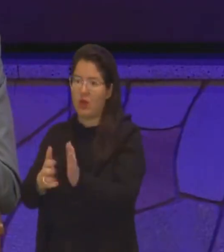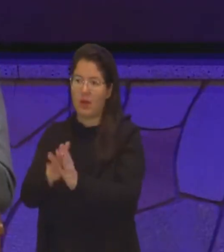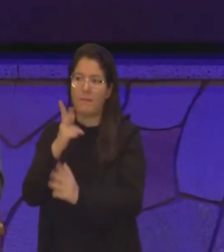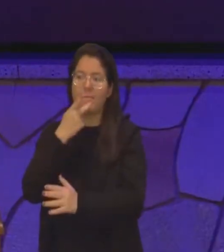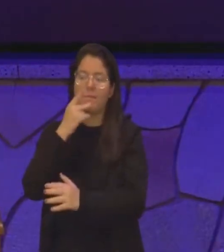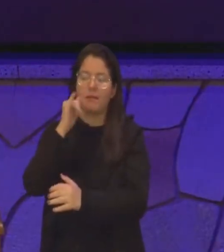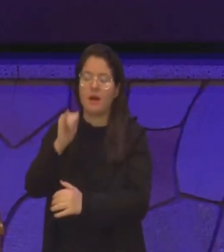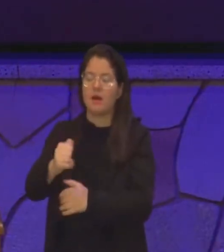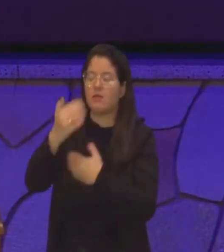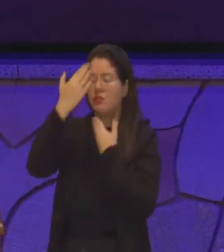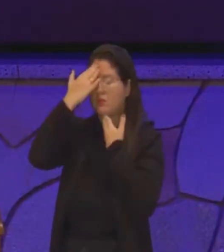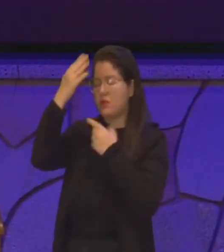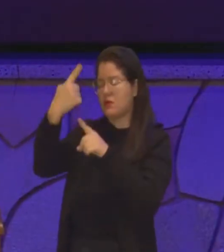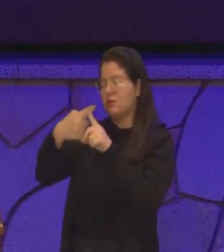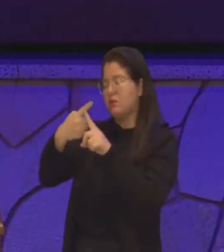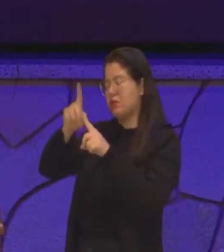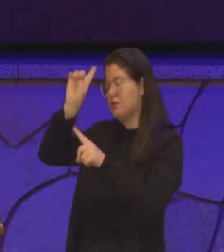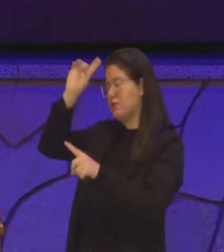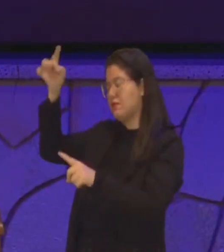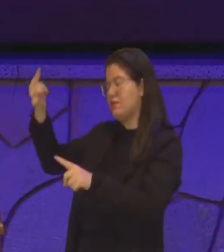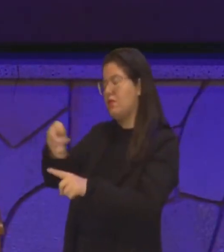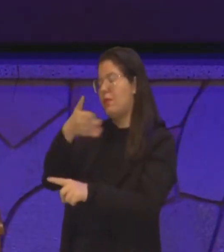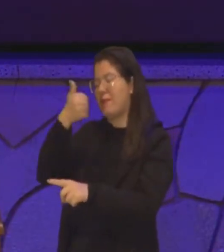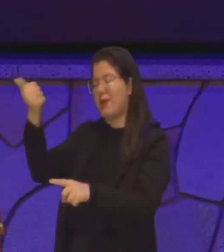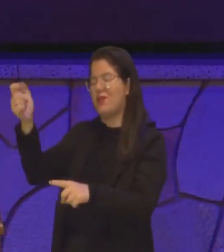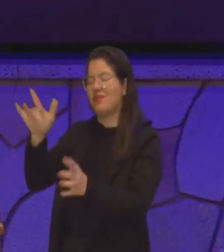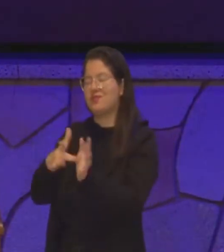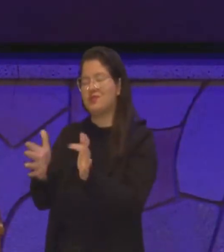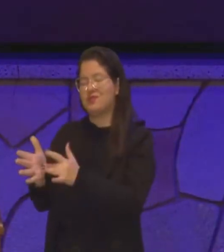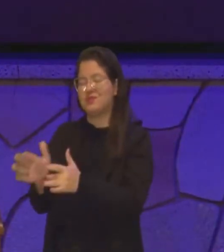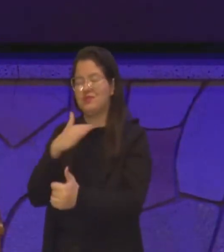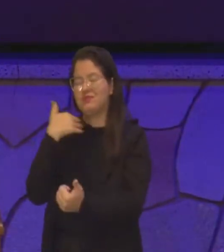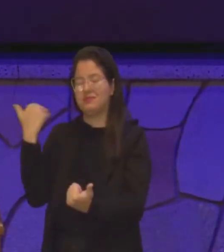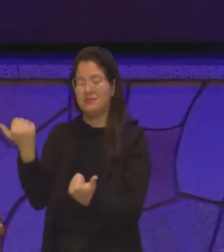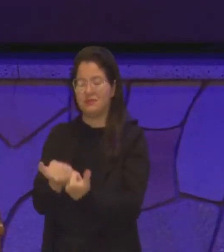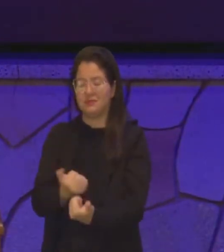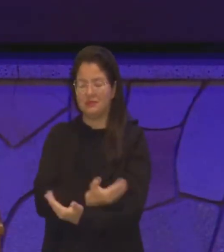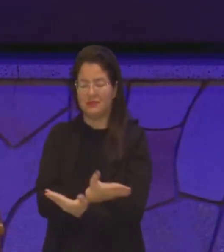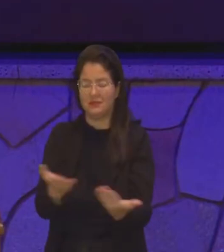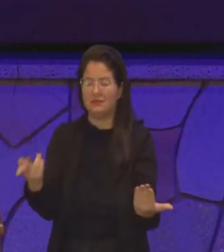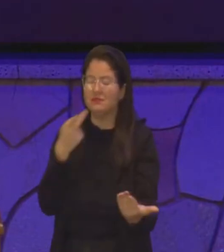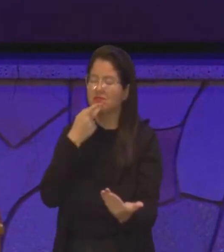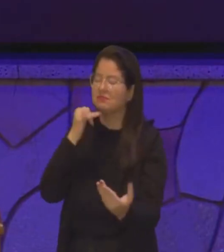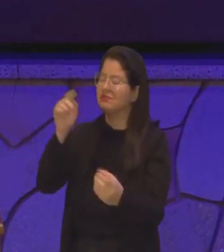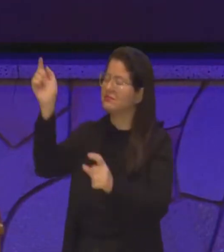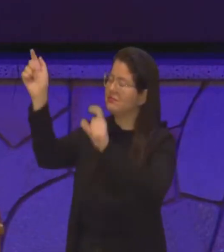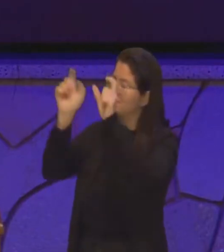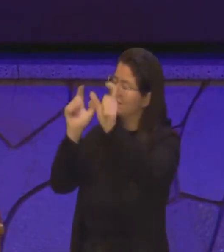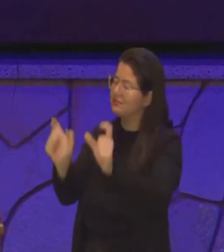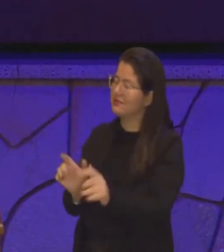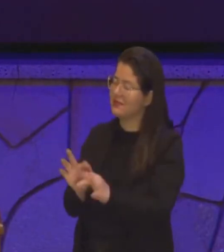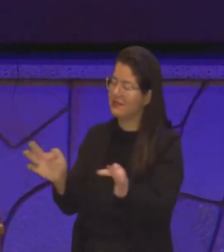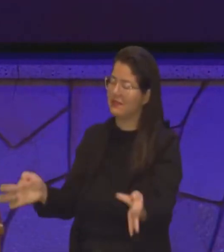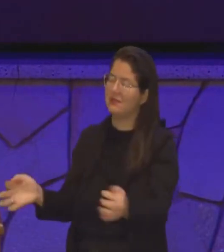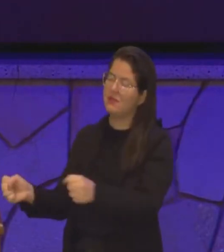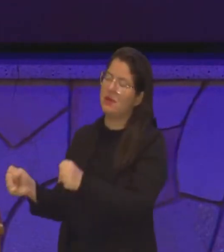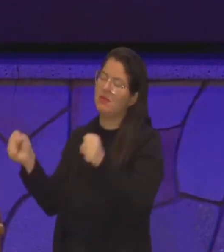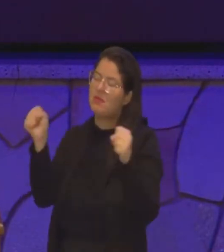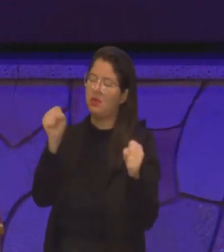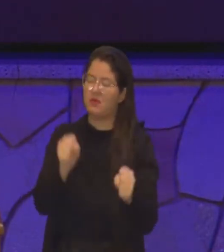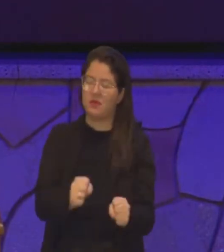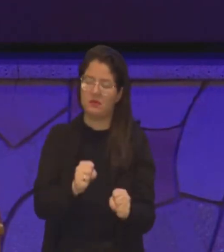seu melhor, Cristo Jesus, em nosso favor. Pai, que essas palavras tão simples e